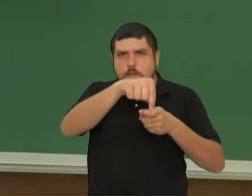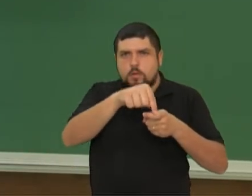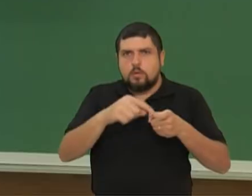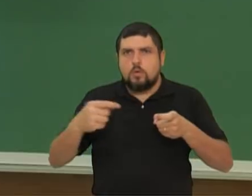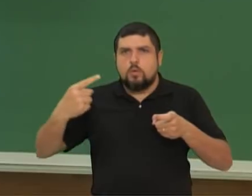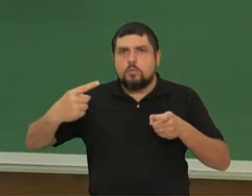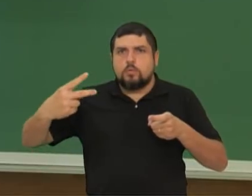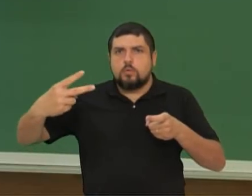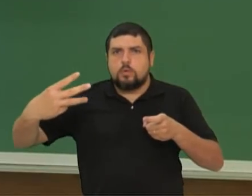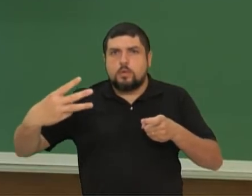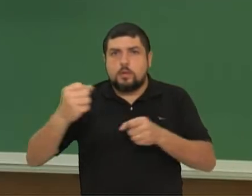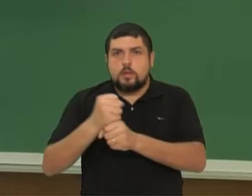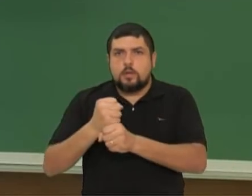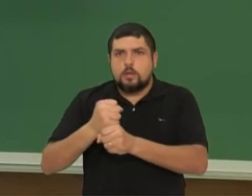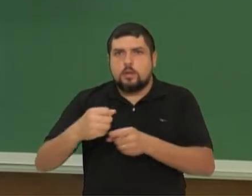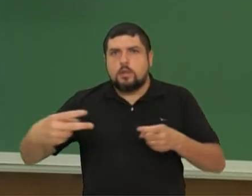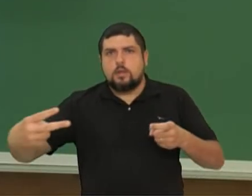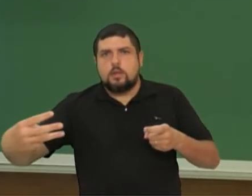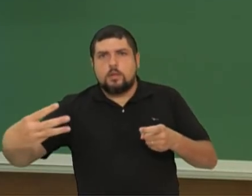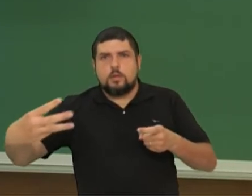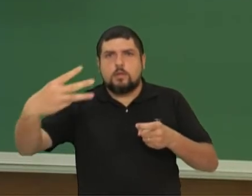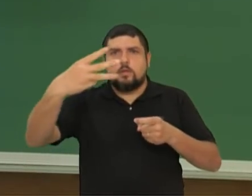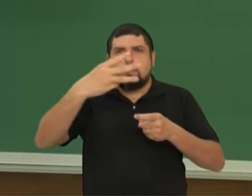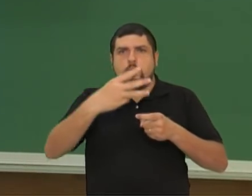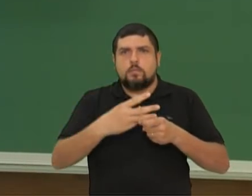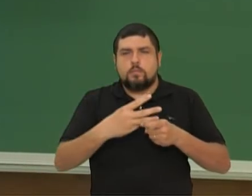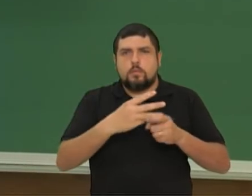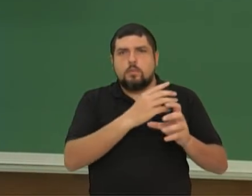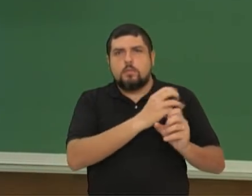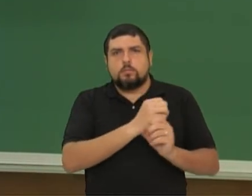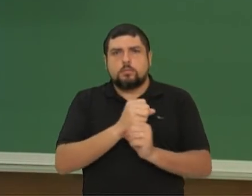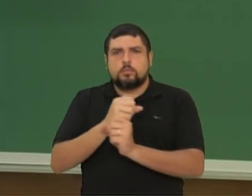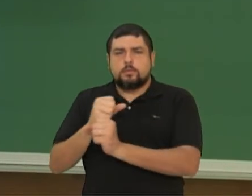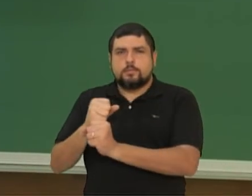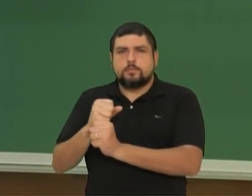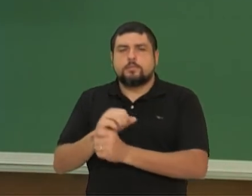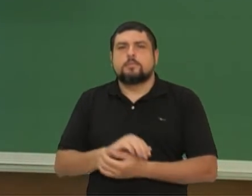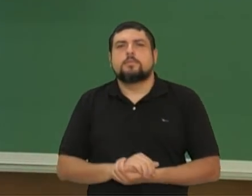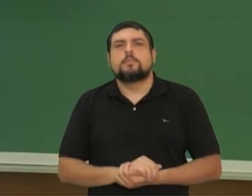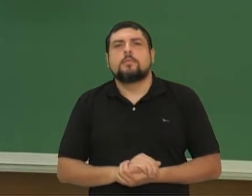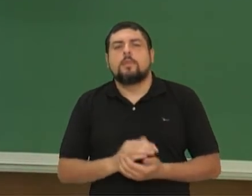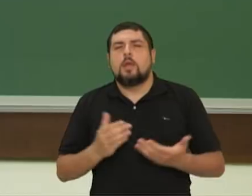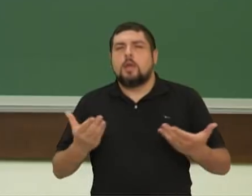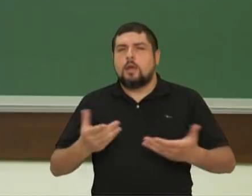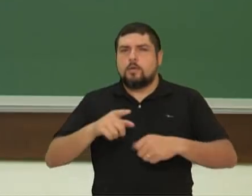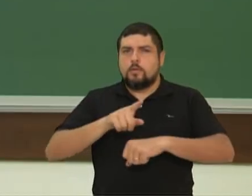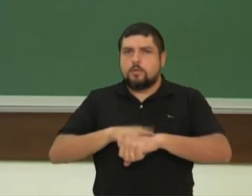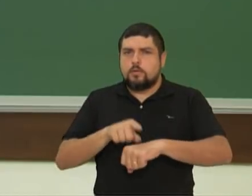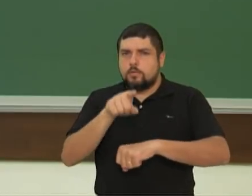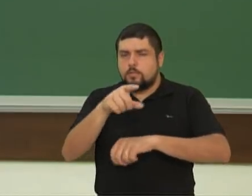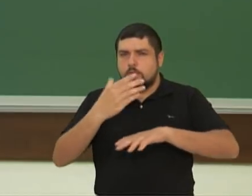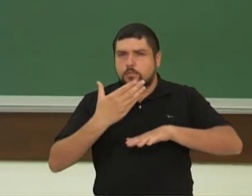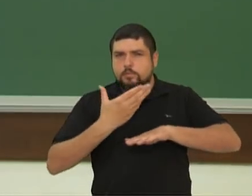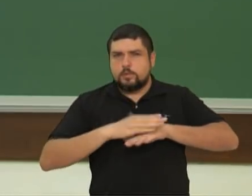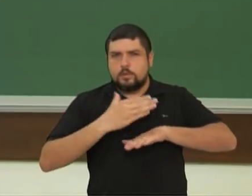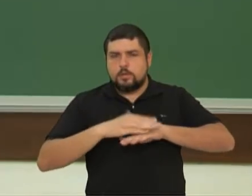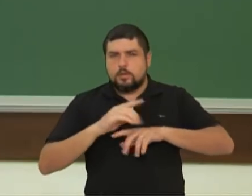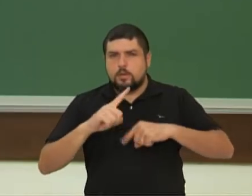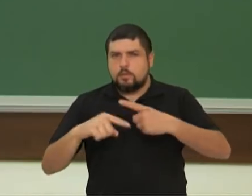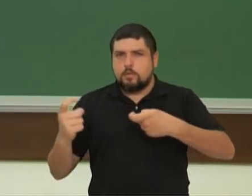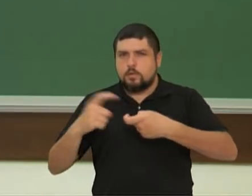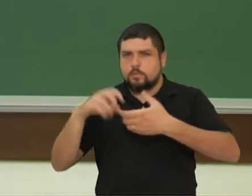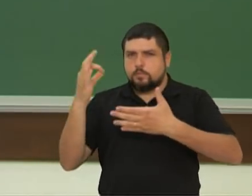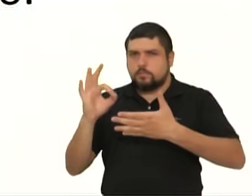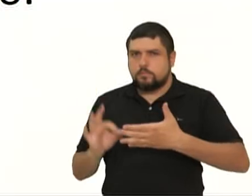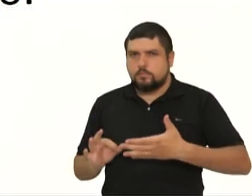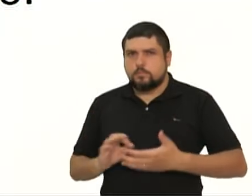a expressão numérica depois que você substituiu o x por 3. Certo? Você vai ter os minutinhos para fazer, a gente volta com a